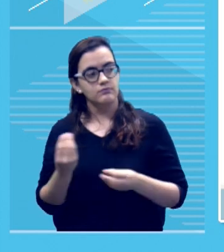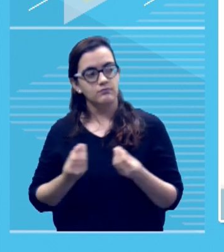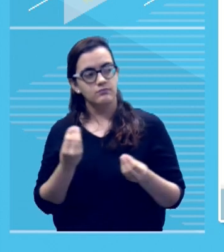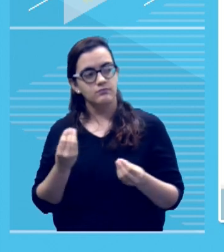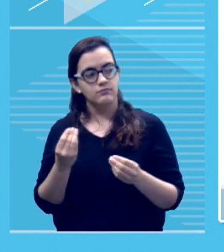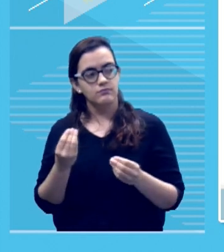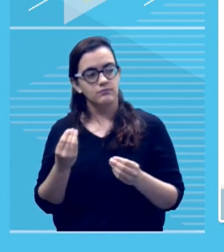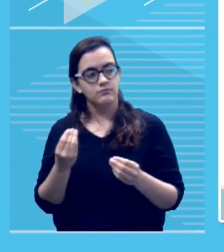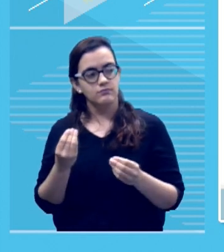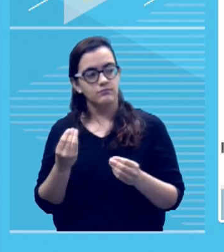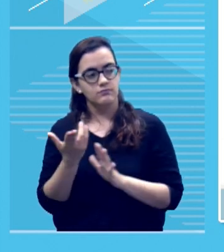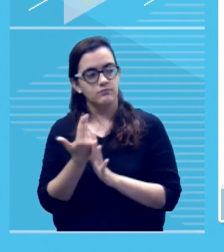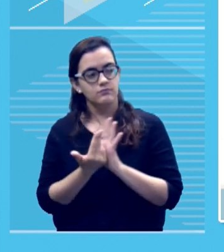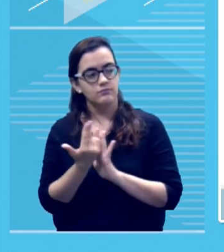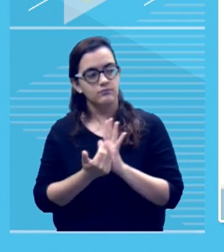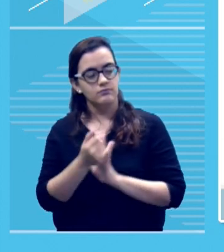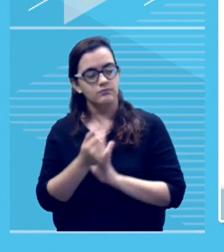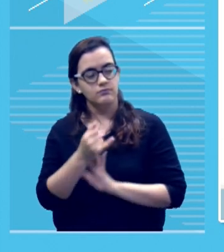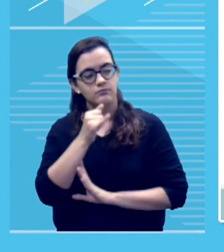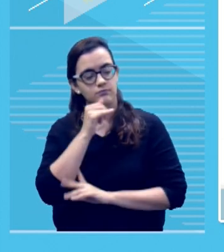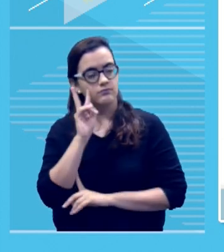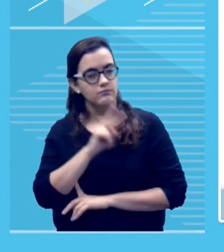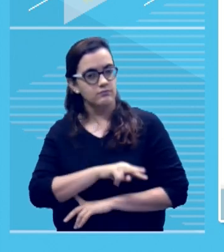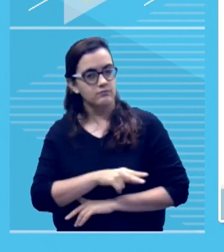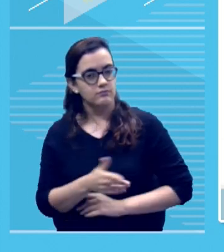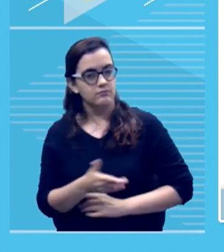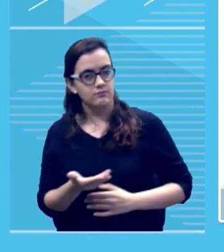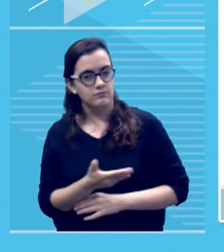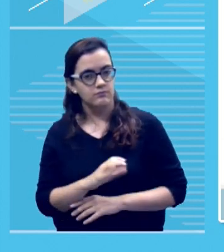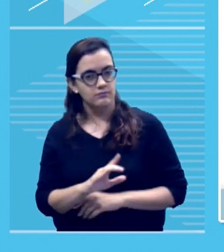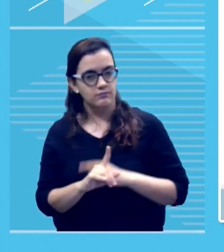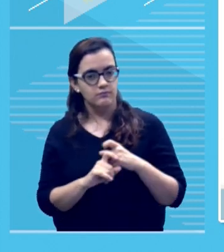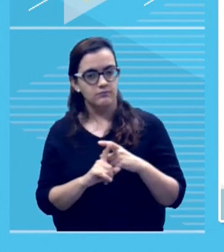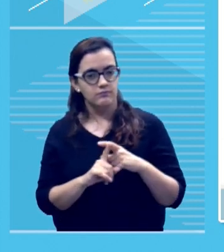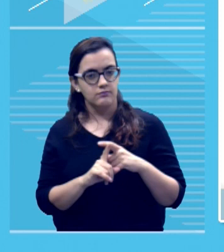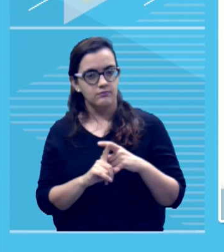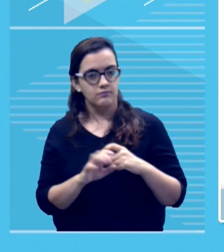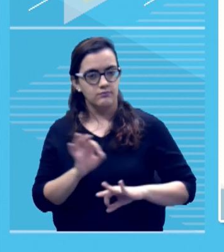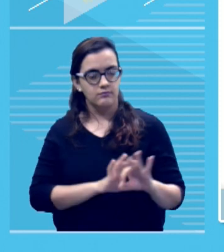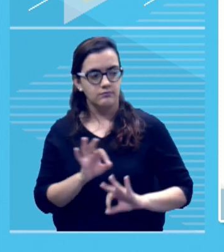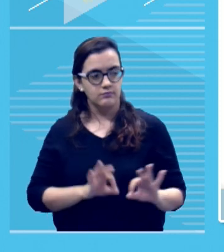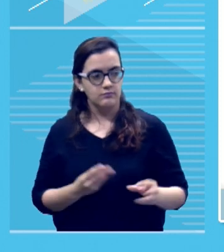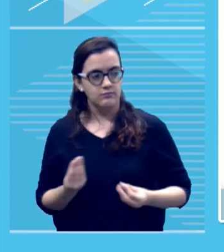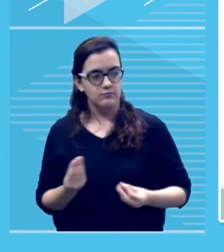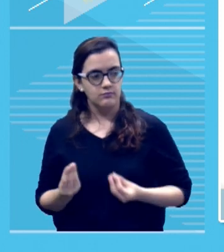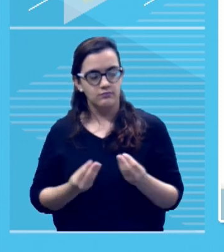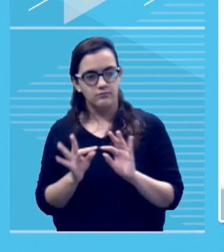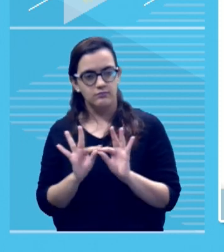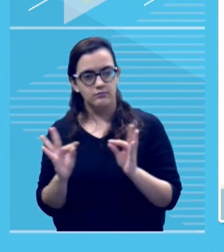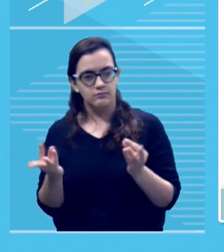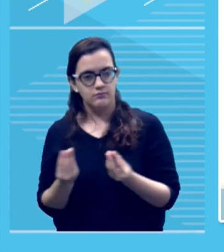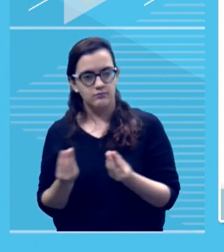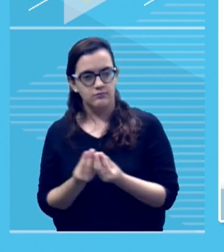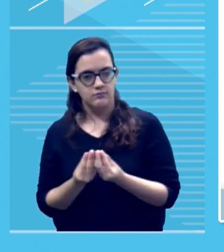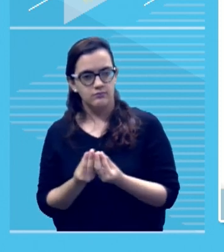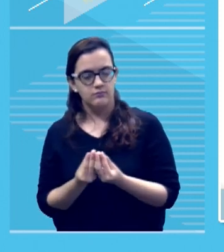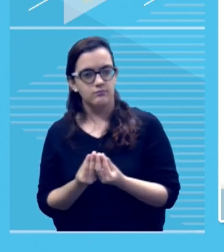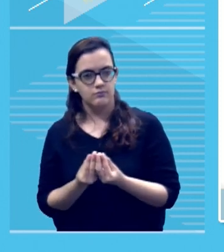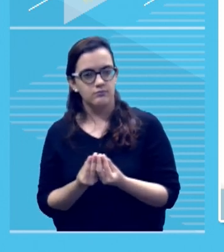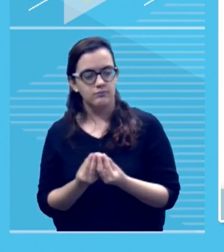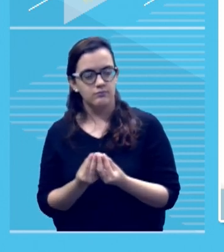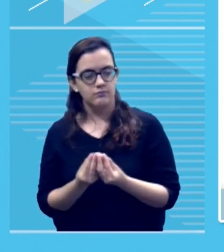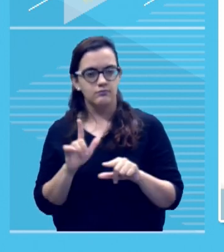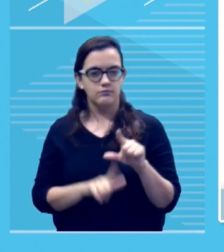quiral. Eu fiz assim, ó. Olha só. Estou representando aqui a letra D.